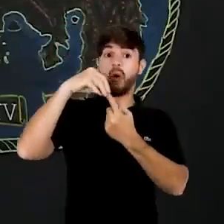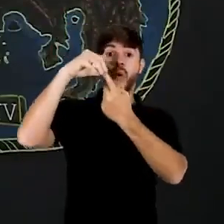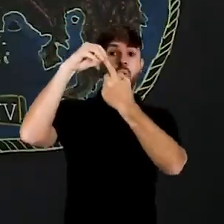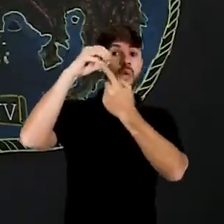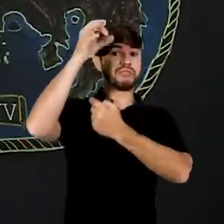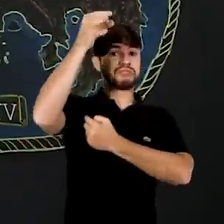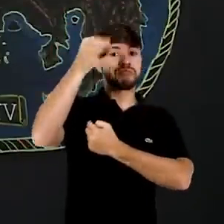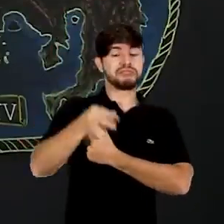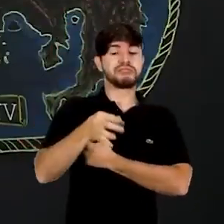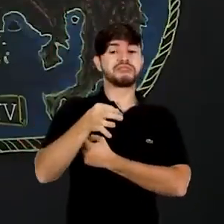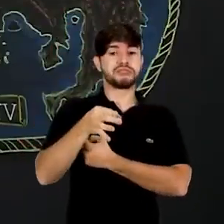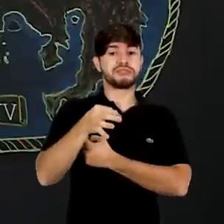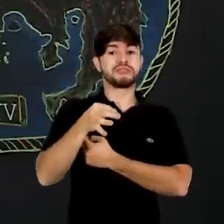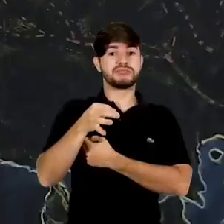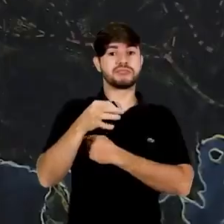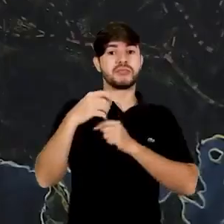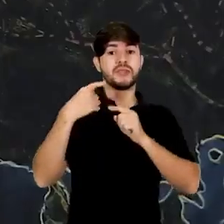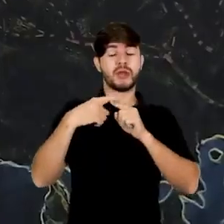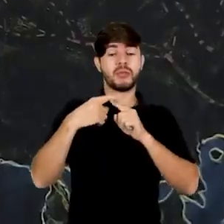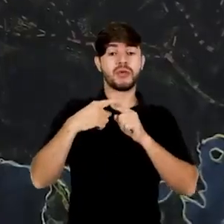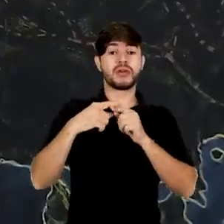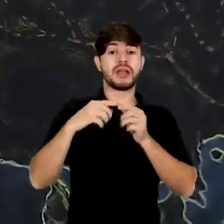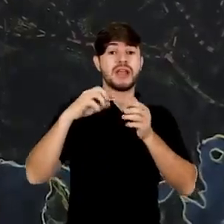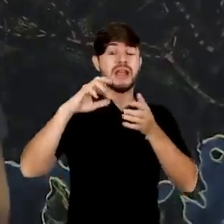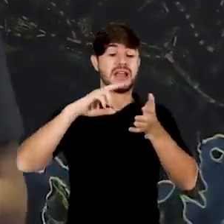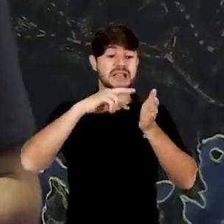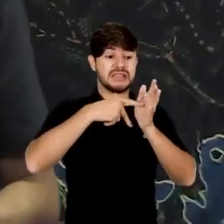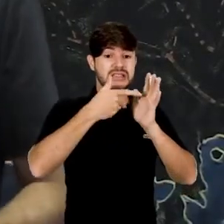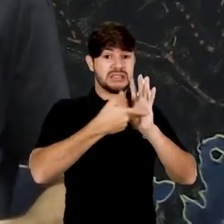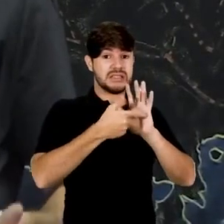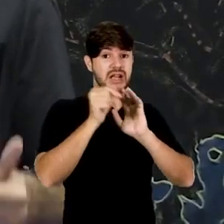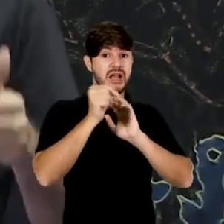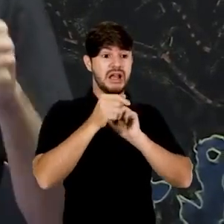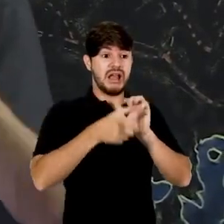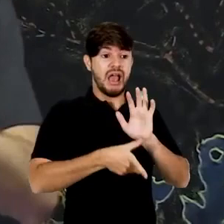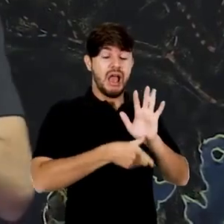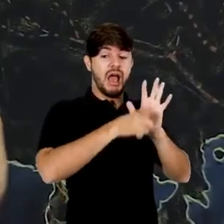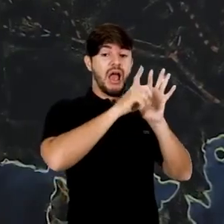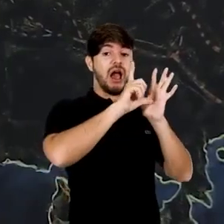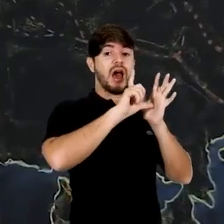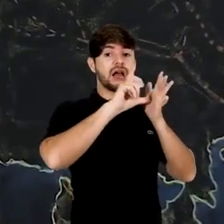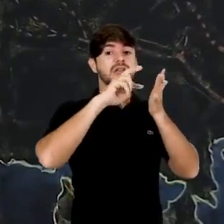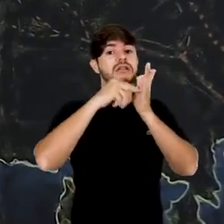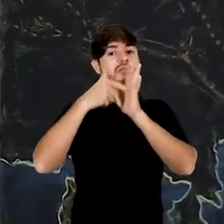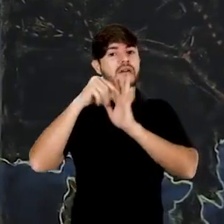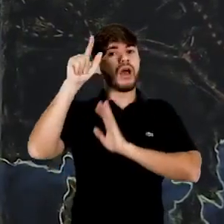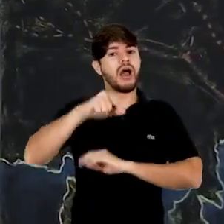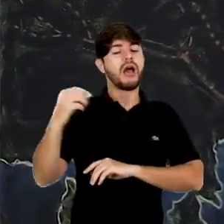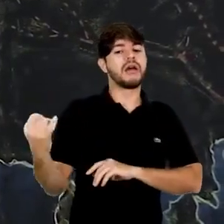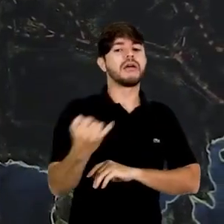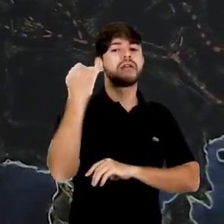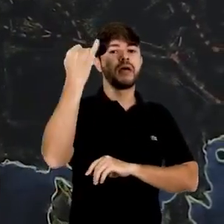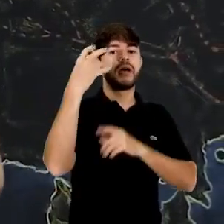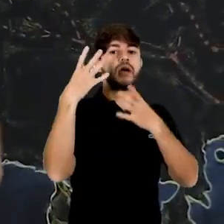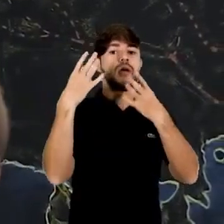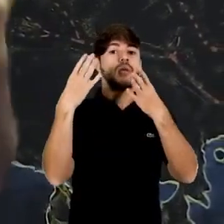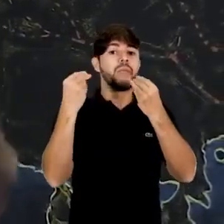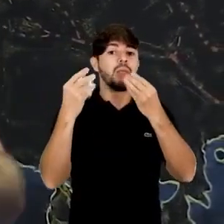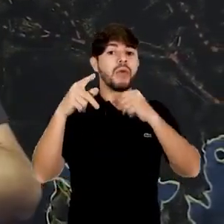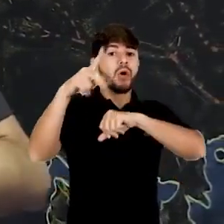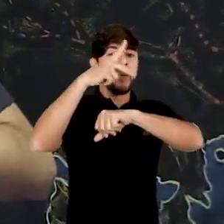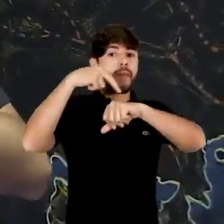noção de atraso, ela é muito importante para o debate em história, porque esses países europeus, muitos desses